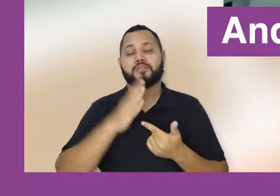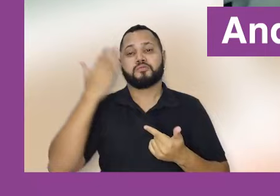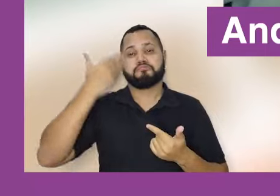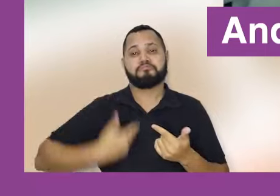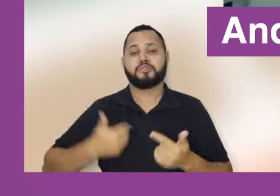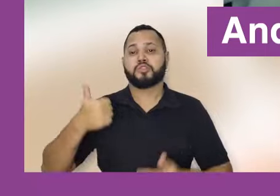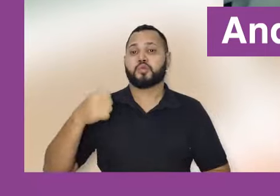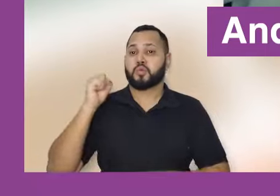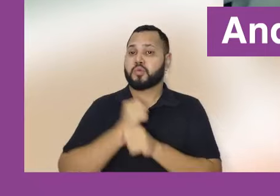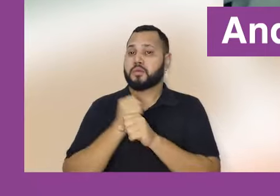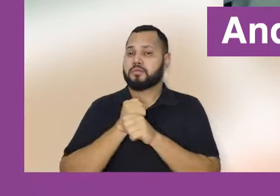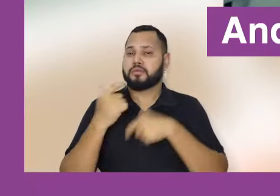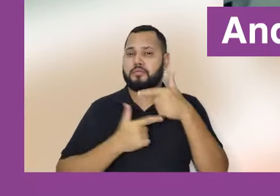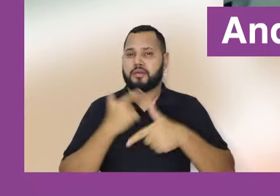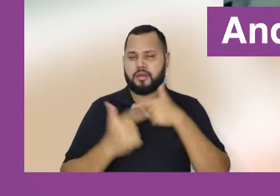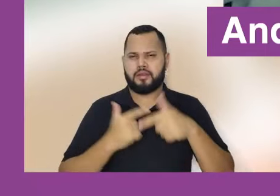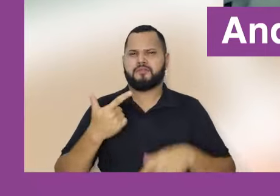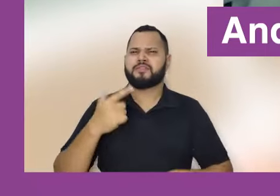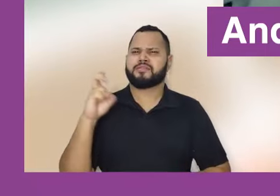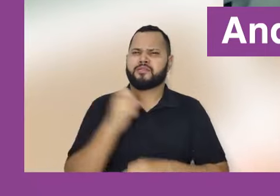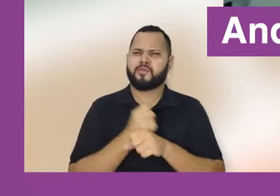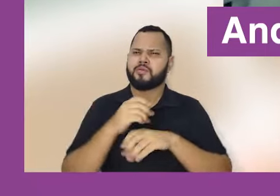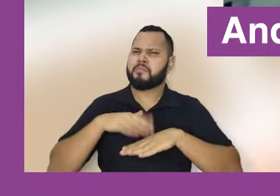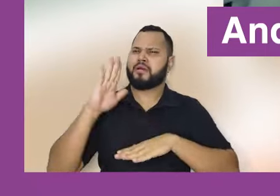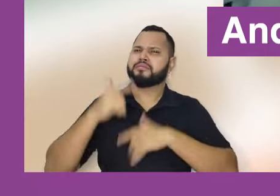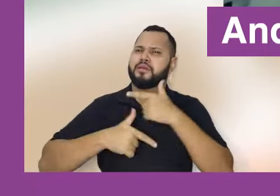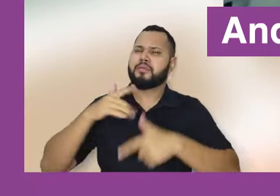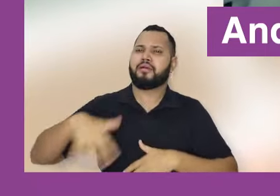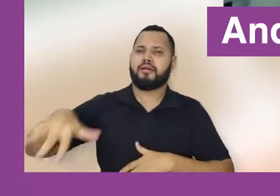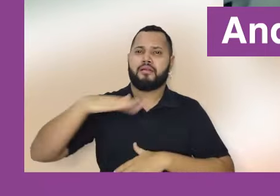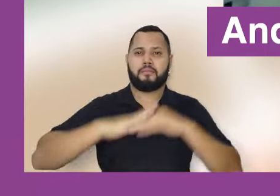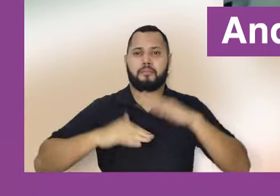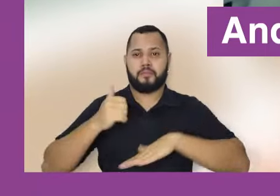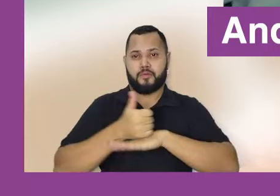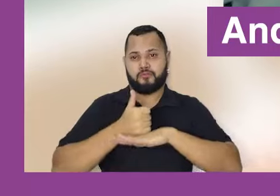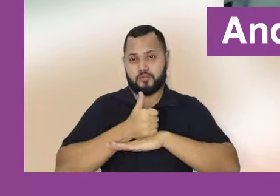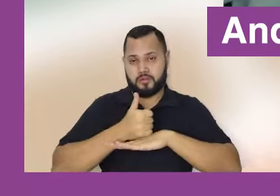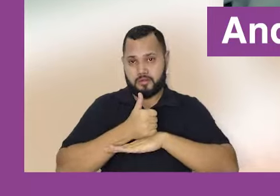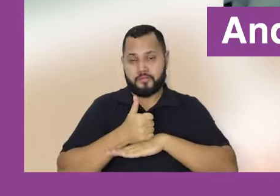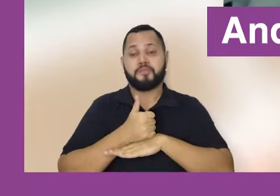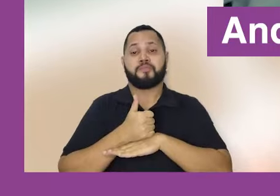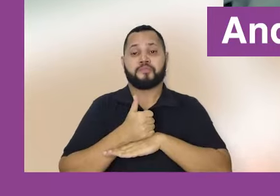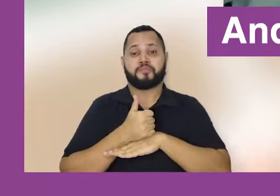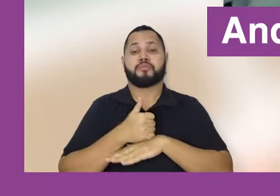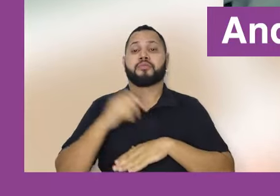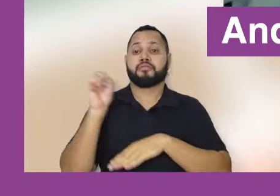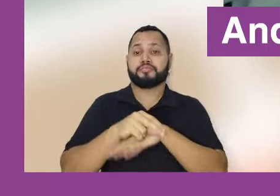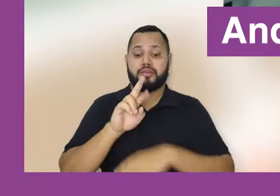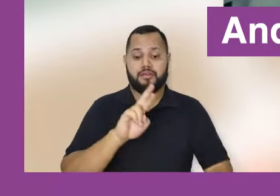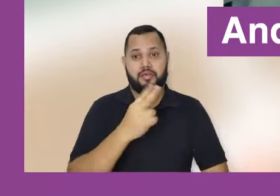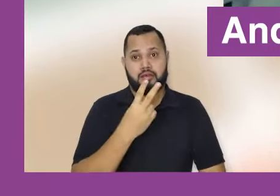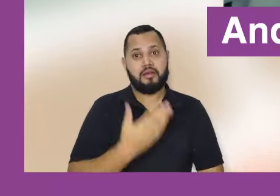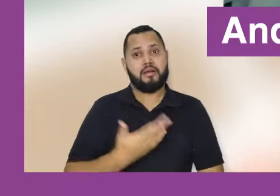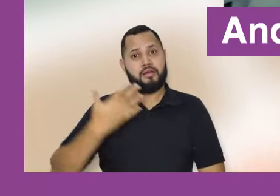eu tenho 18 anos de companhia mais de 25 anos de carreira antes de chegar aqui na área de